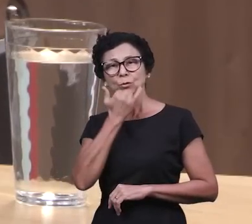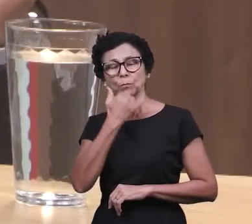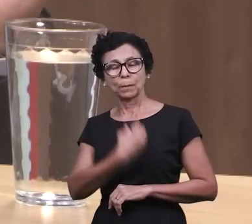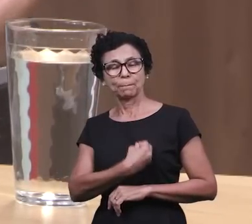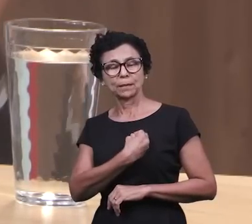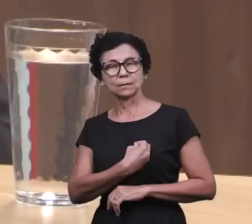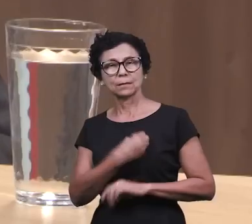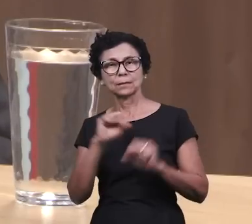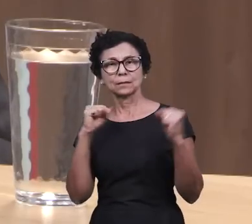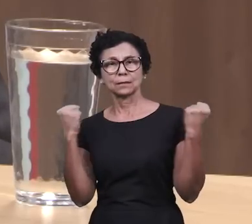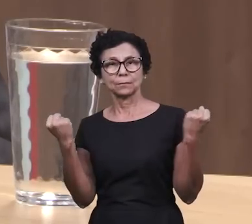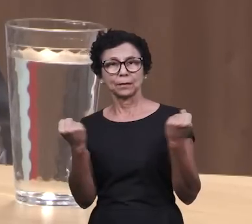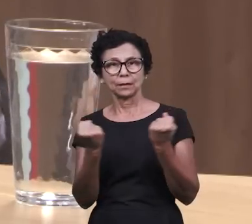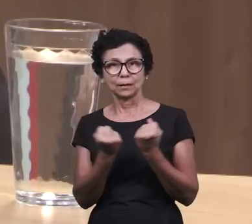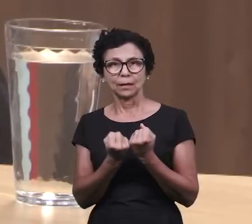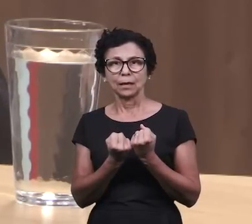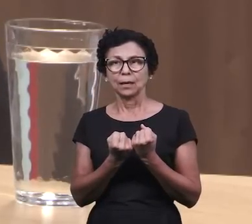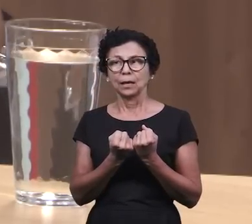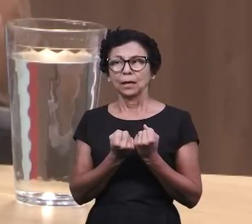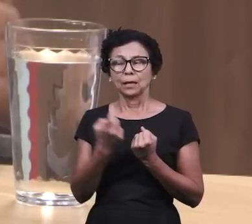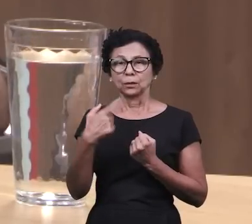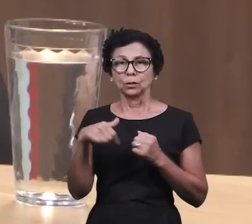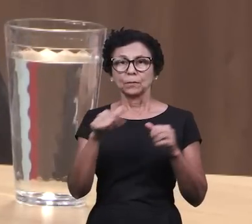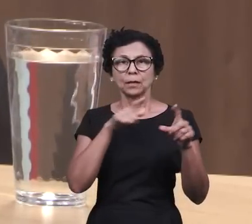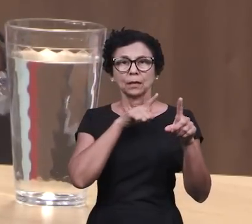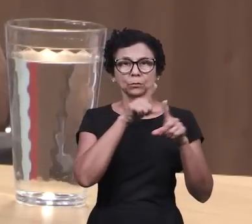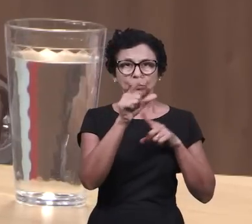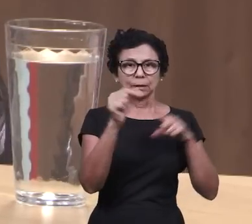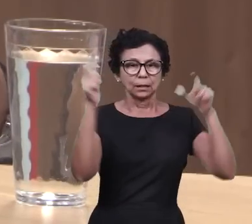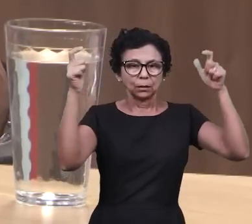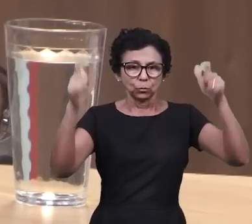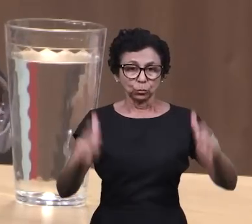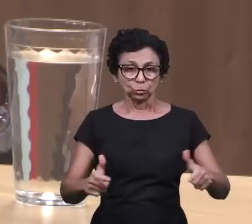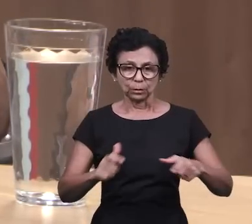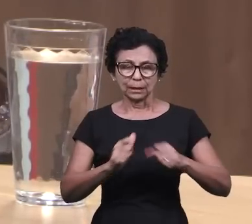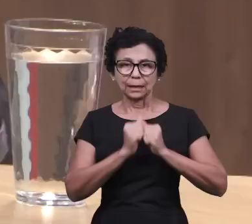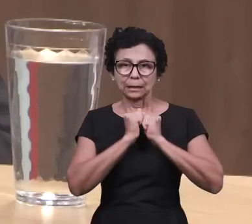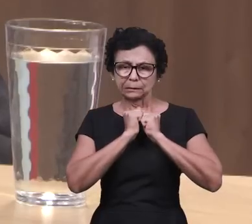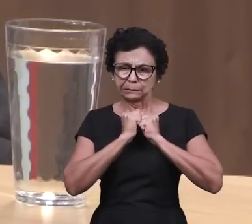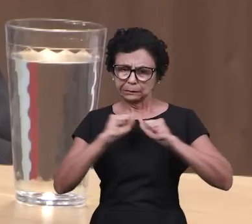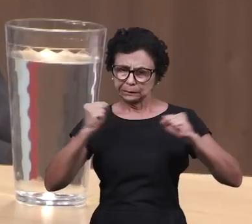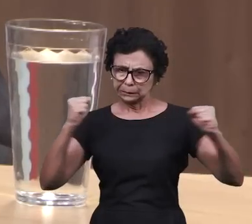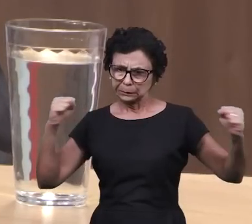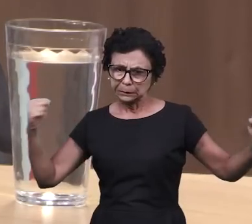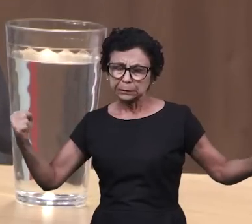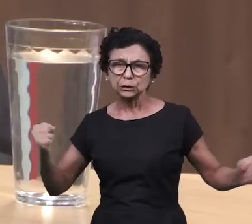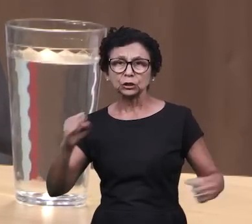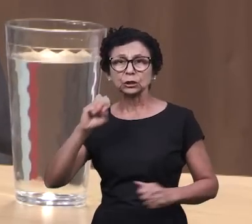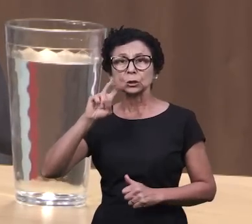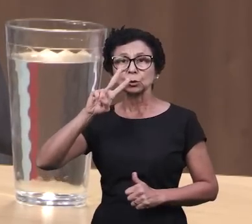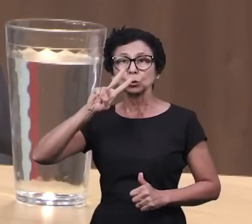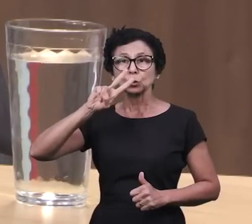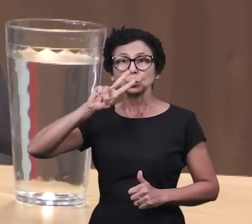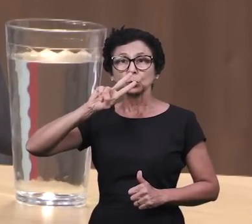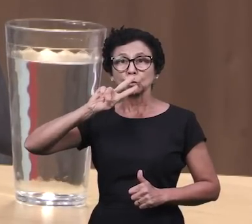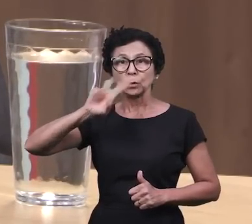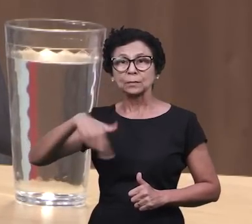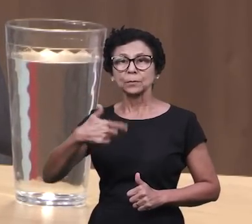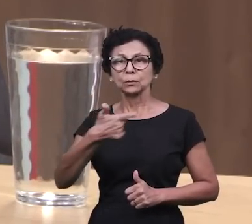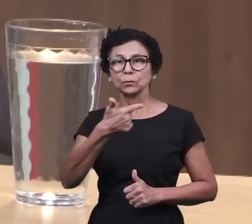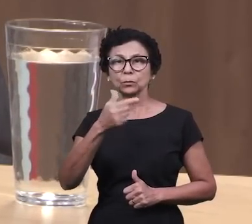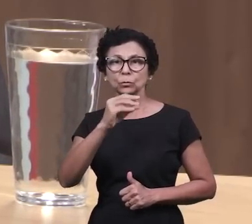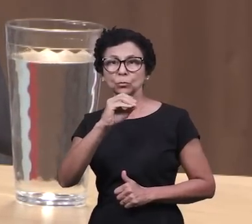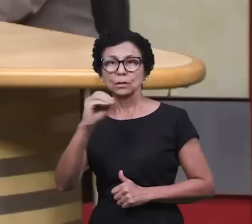alugar um local, que a quantidade de crentes que participaram desse seminário foi tão grande, que deu 2.200